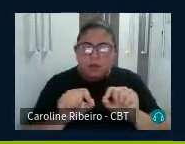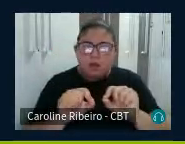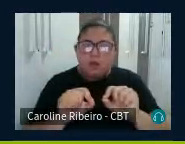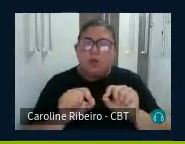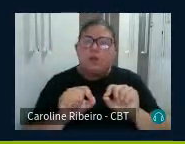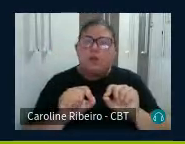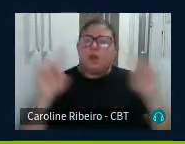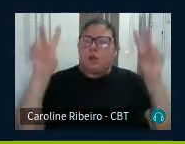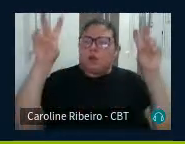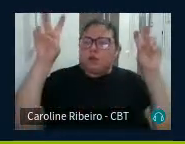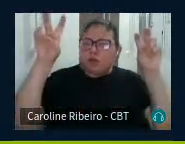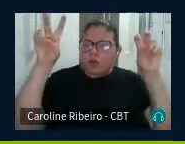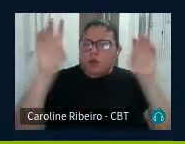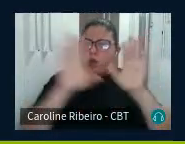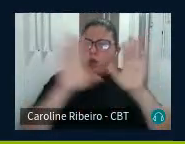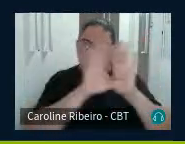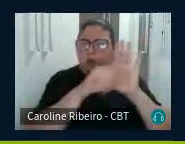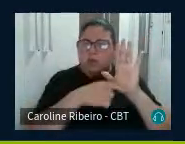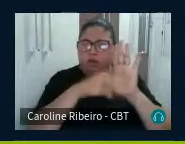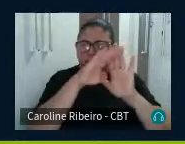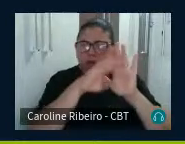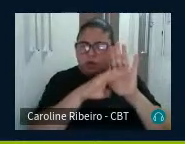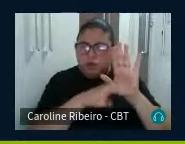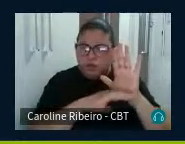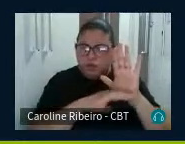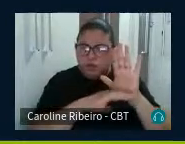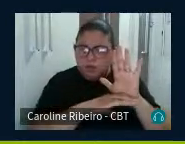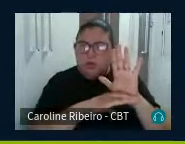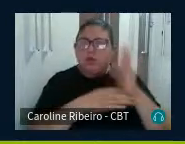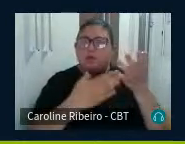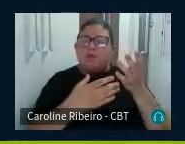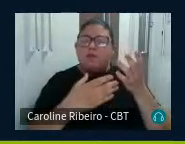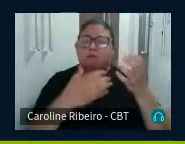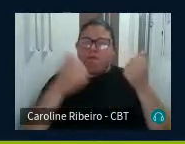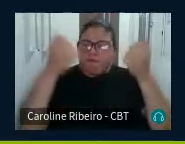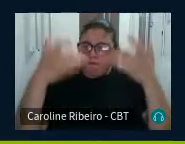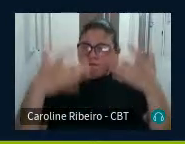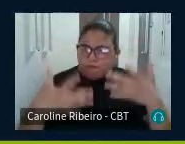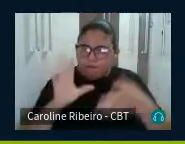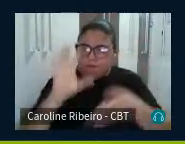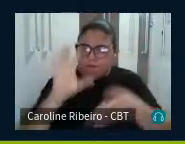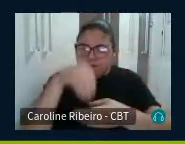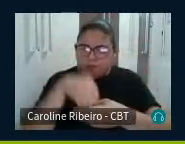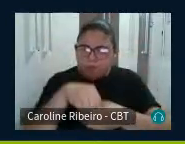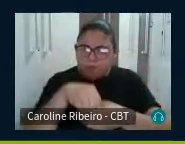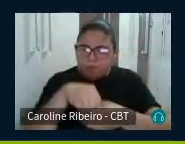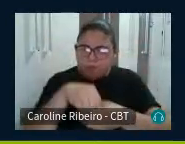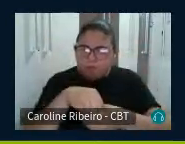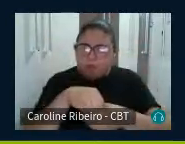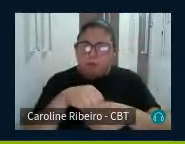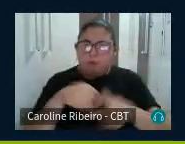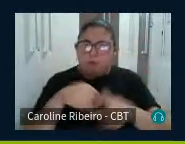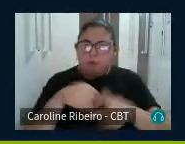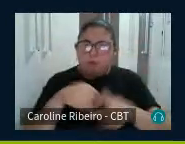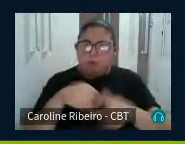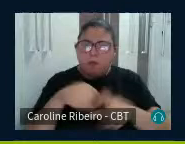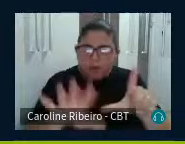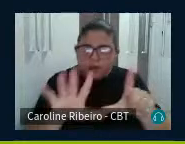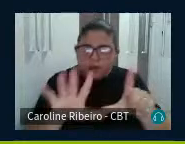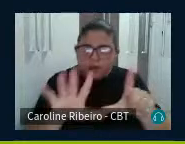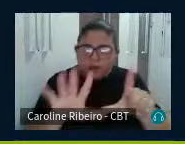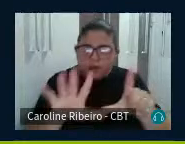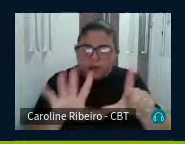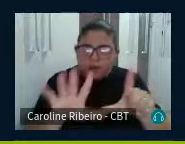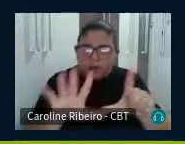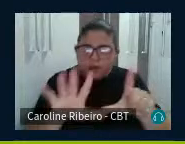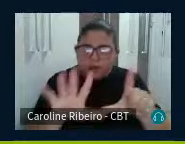conteúdo, né, a ser posto lá na plataforma, no outro momento ou